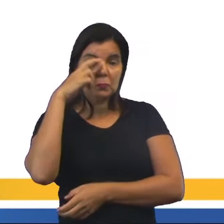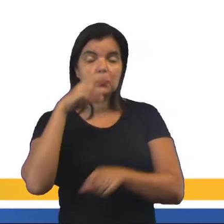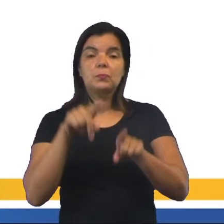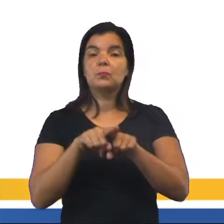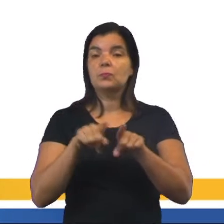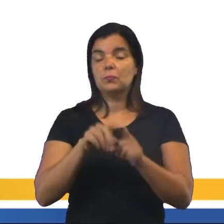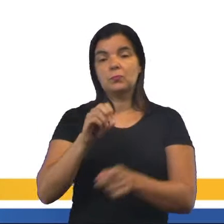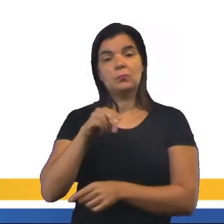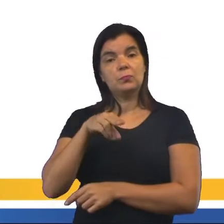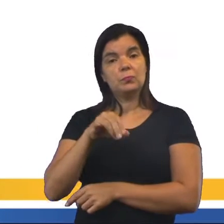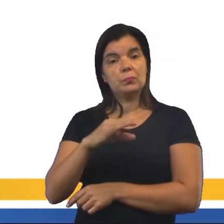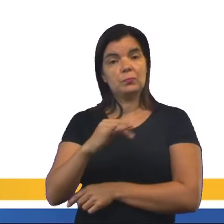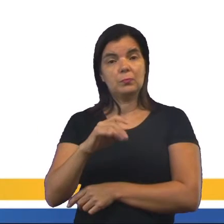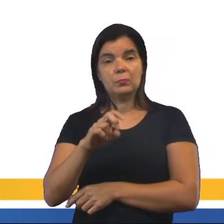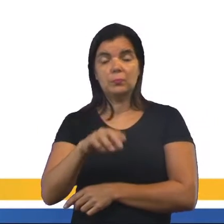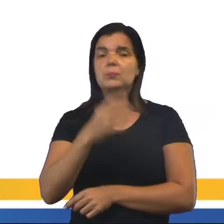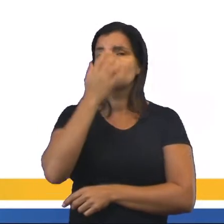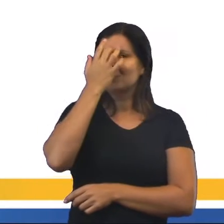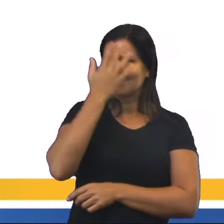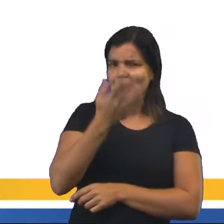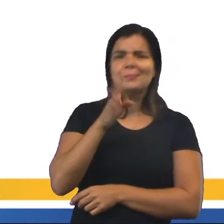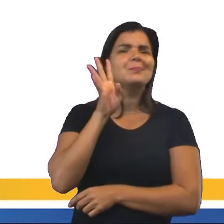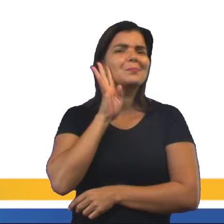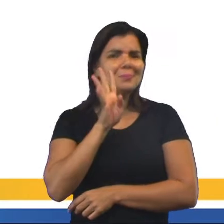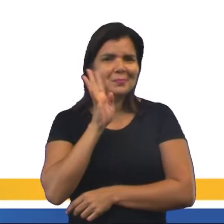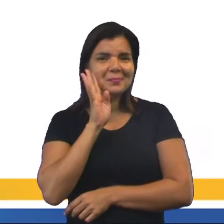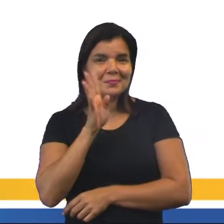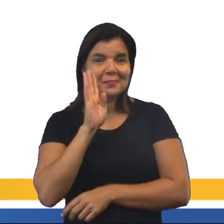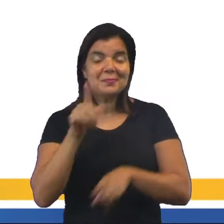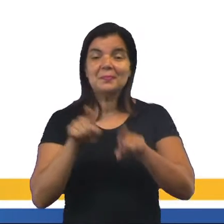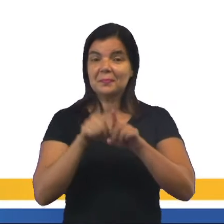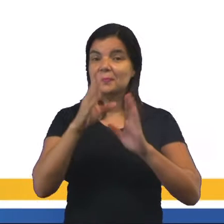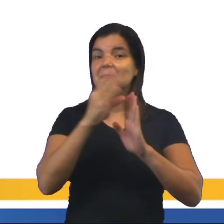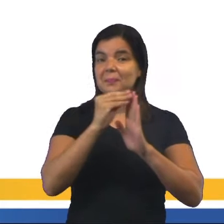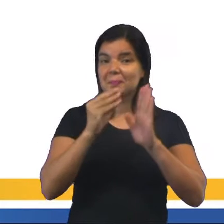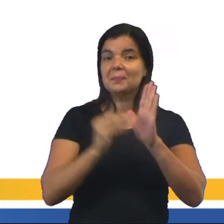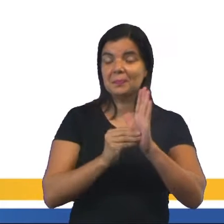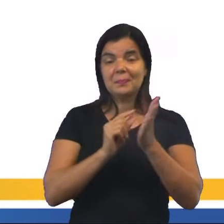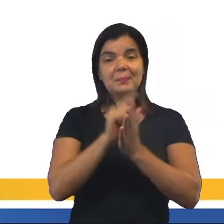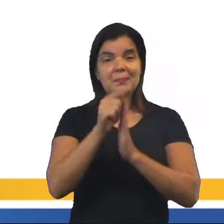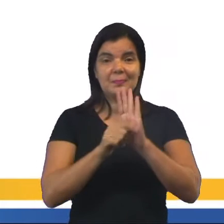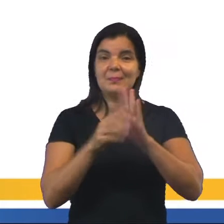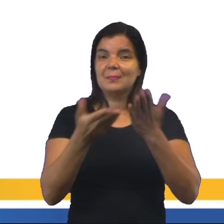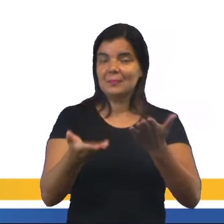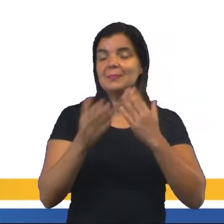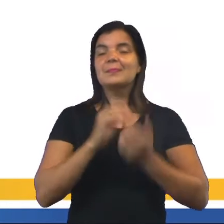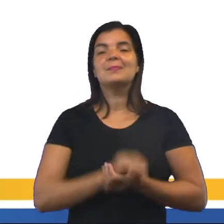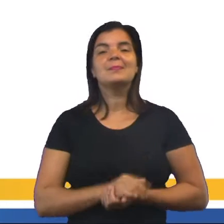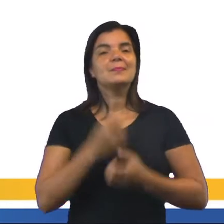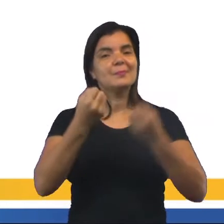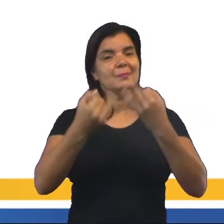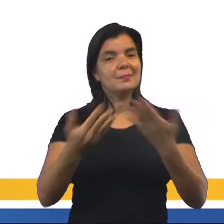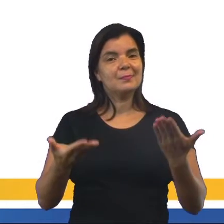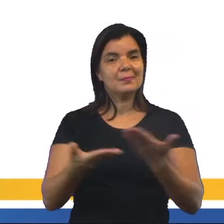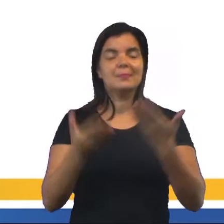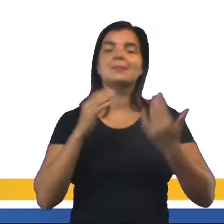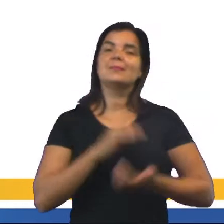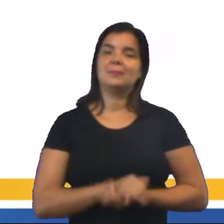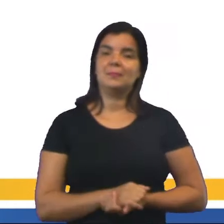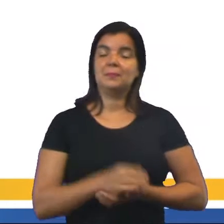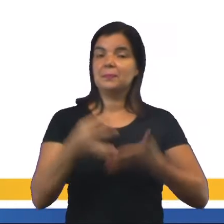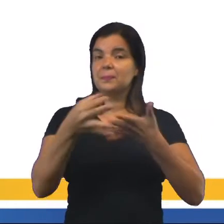onisciente. Não é fácil, não é dinâmico, gente, de aprender um conteúdo com esse gênero textual? Nós vamos falar agora sobre